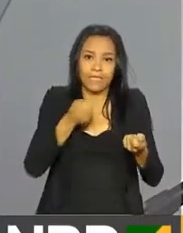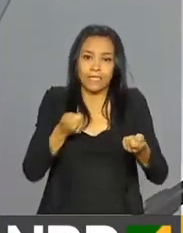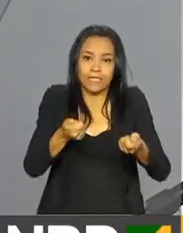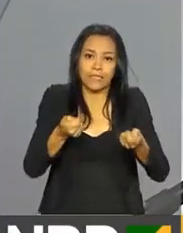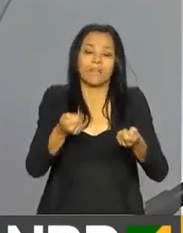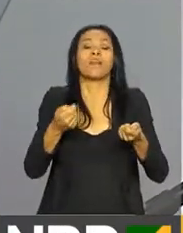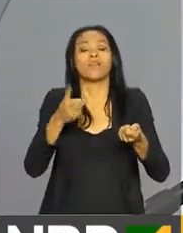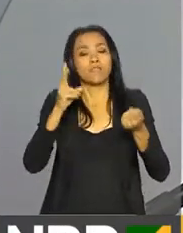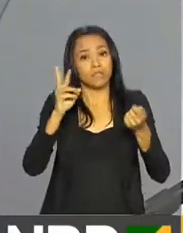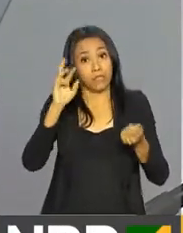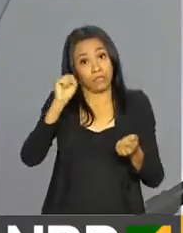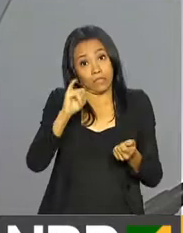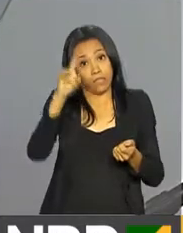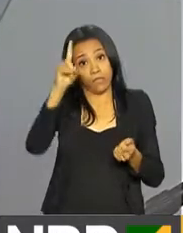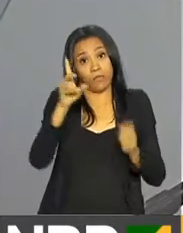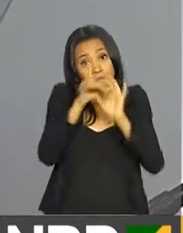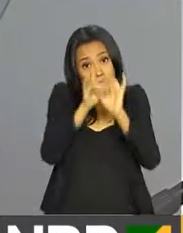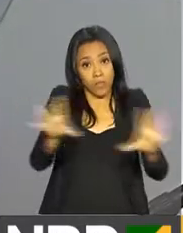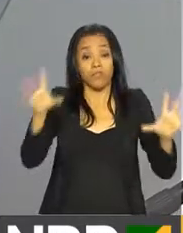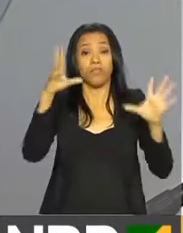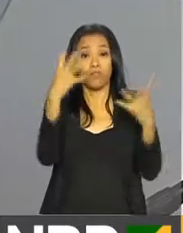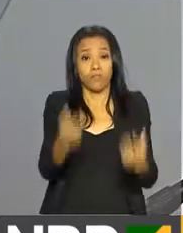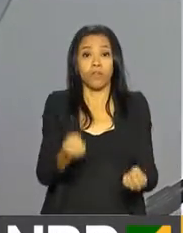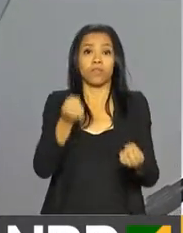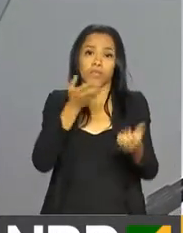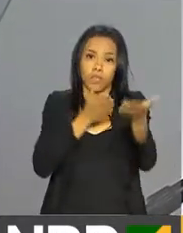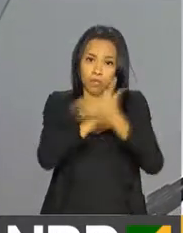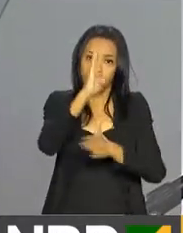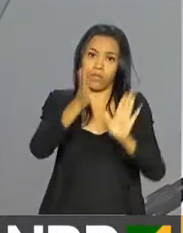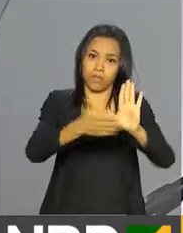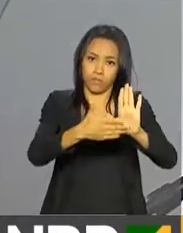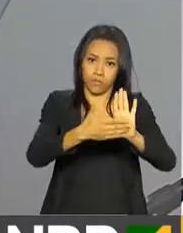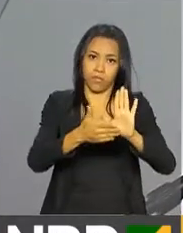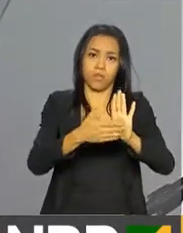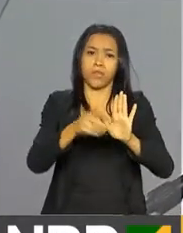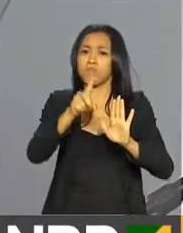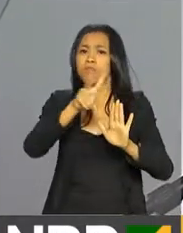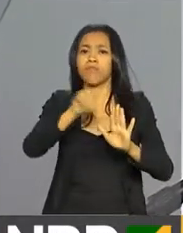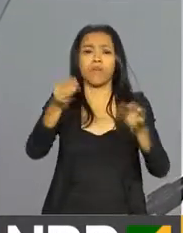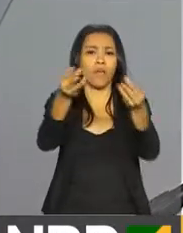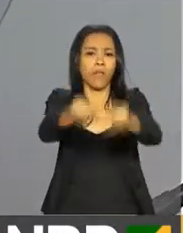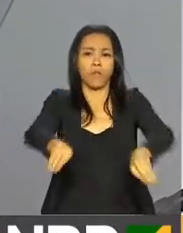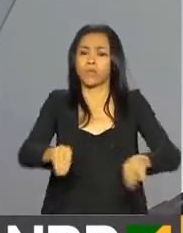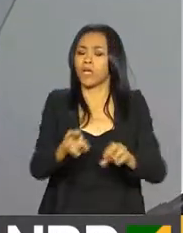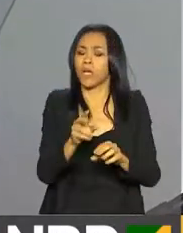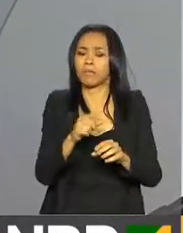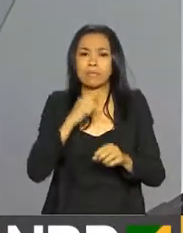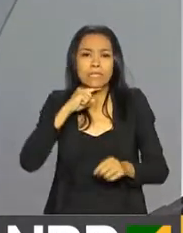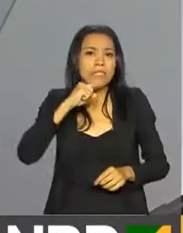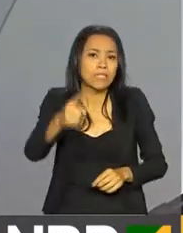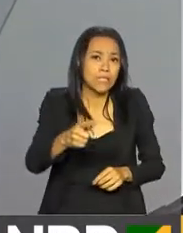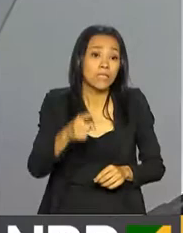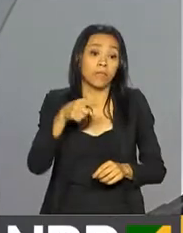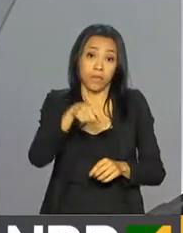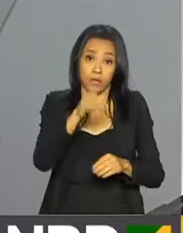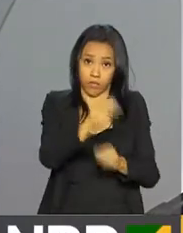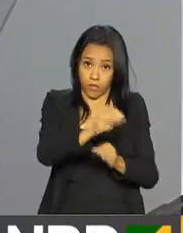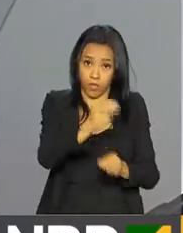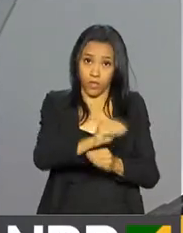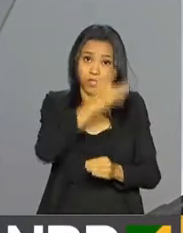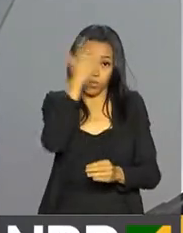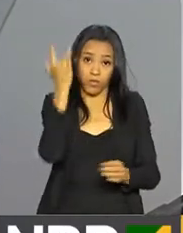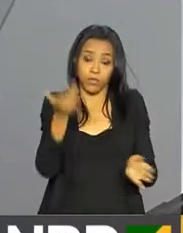aprovar a reforma da previdência e terrestre eo pezão não prejudicar ninguém você sabe que ela é protetora dos pobres nos mais